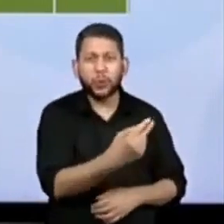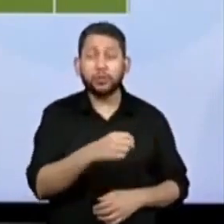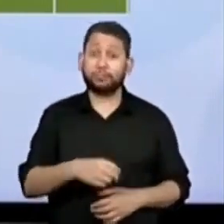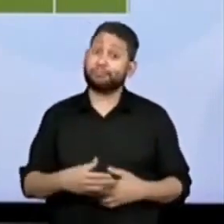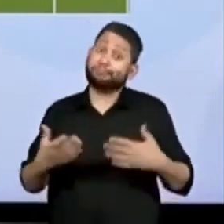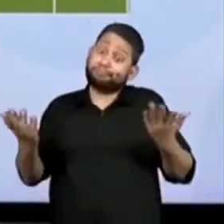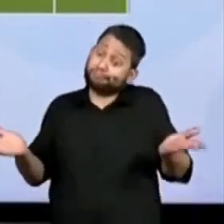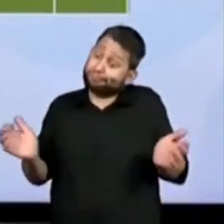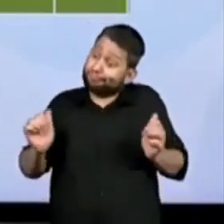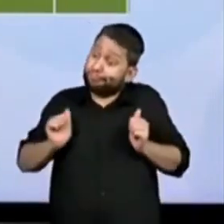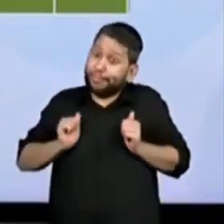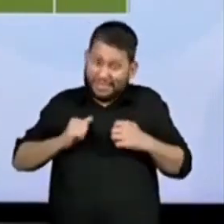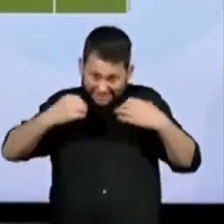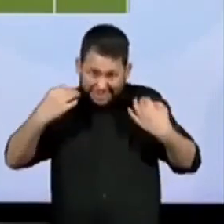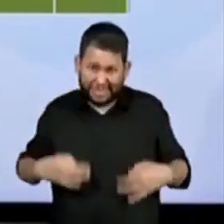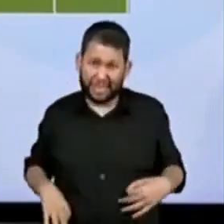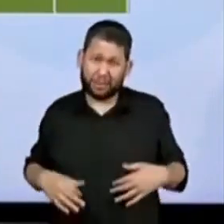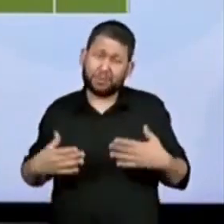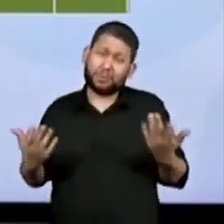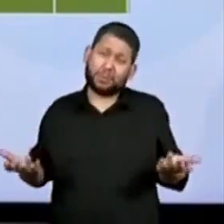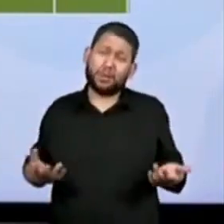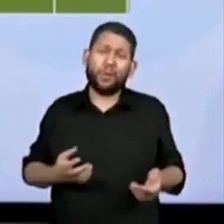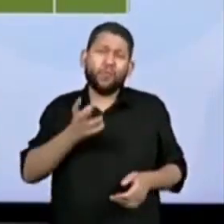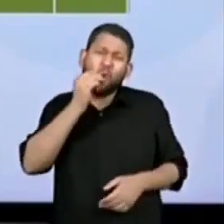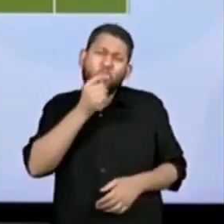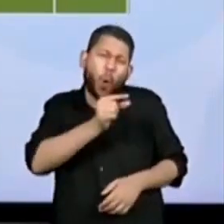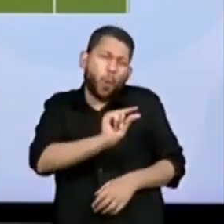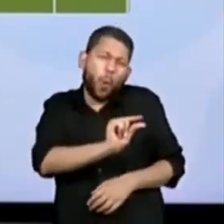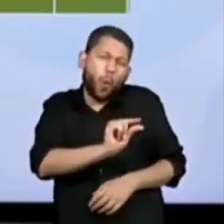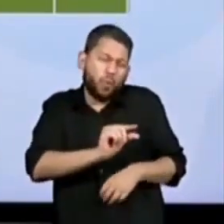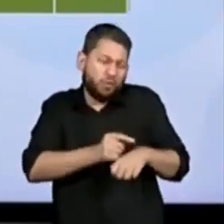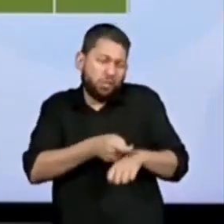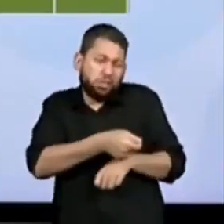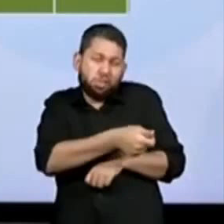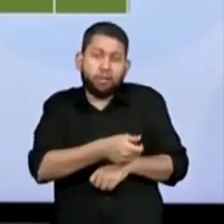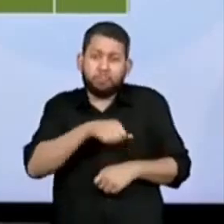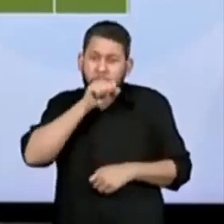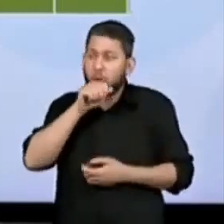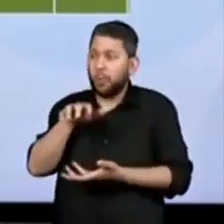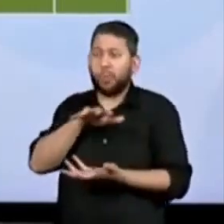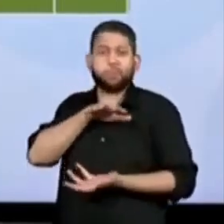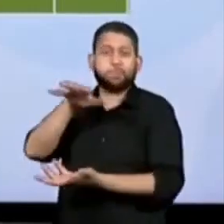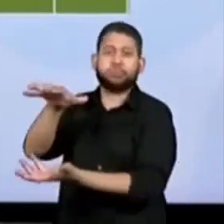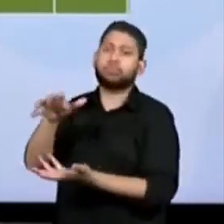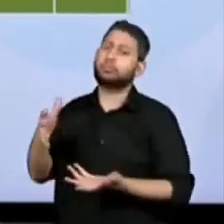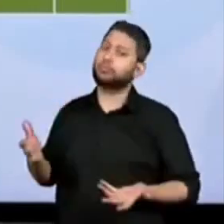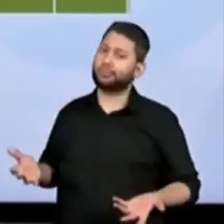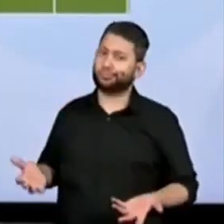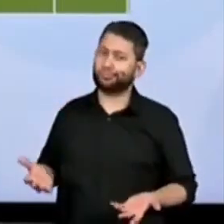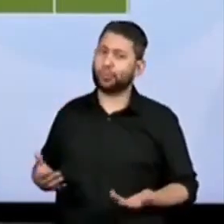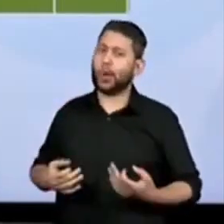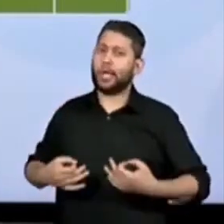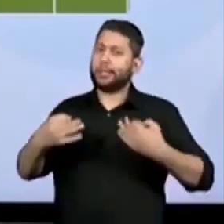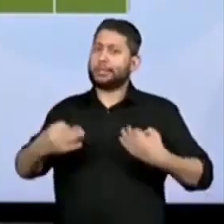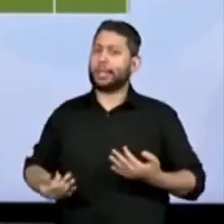que dividir as coisas assim essa Lembrando que a gente tem uma divisão para fazer aqui